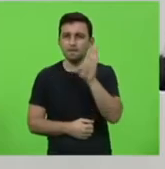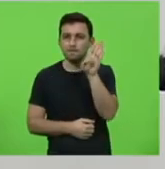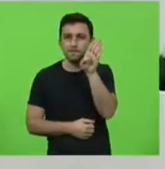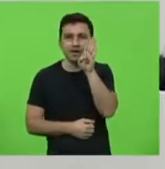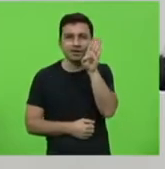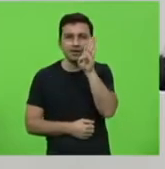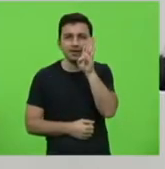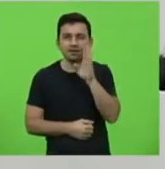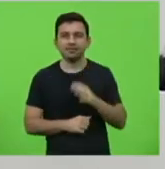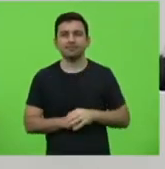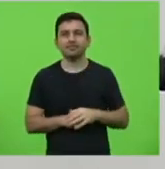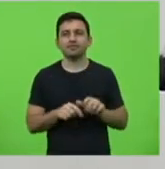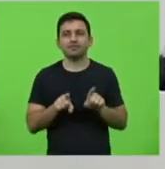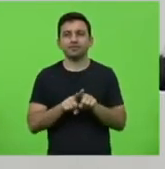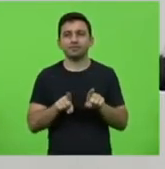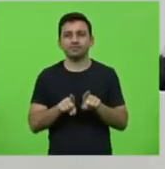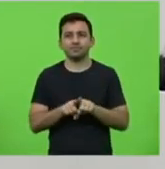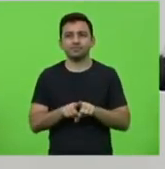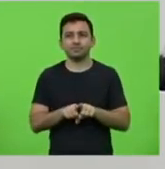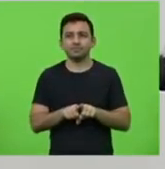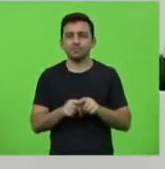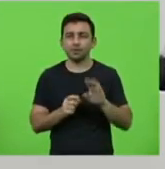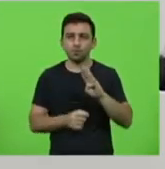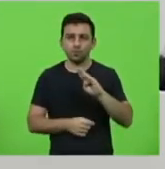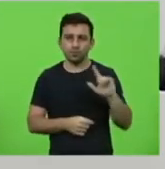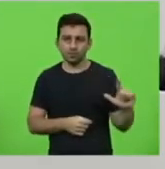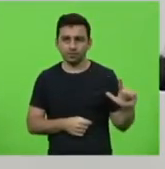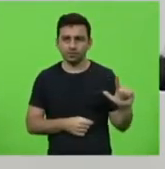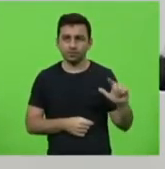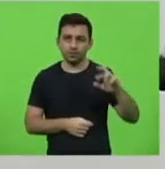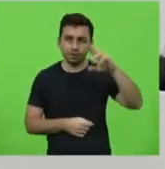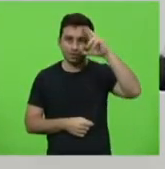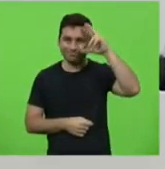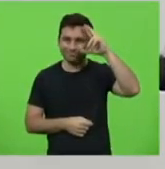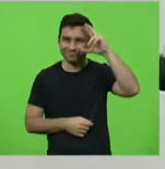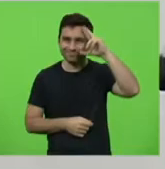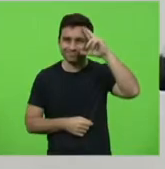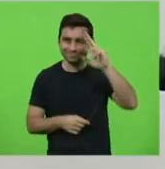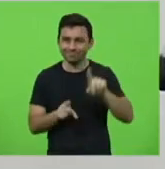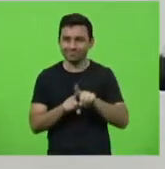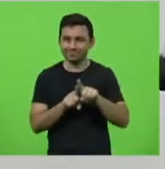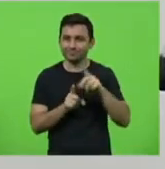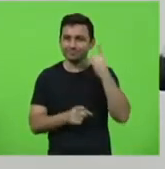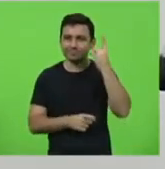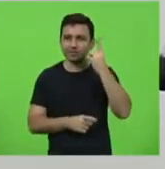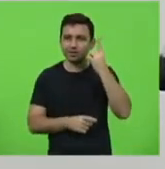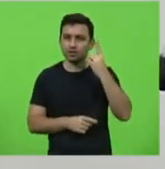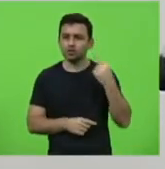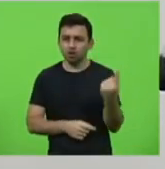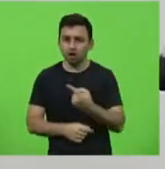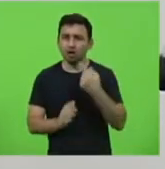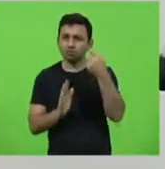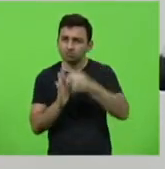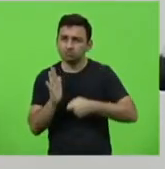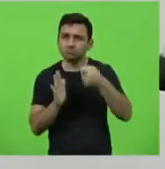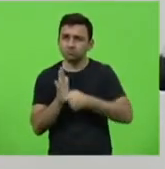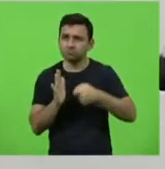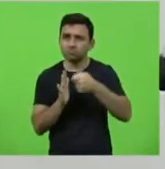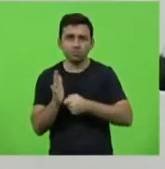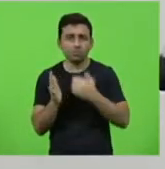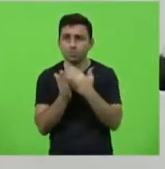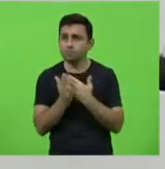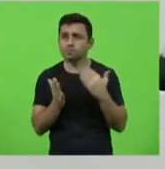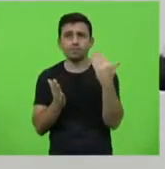quanto o nosso amigo de Blumenau, o Alba, Ricardo Alba, a gente tem que lutar cada vez mais por